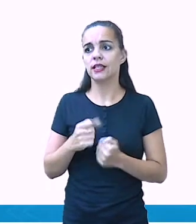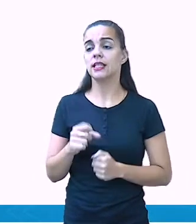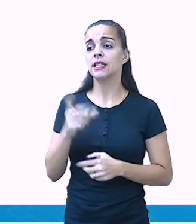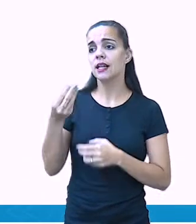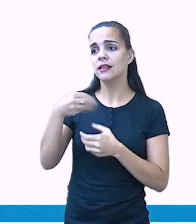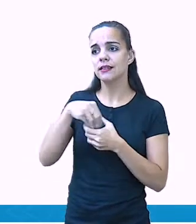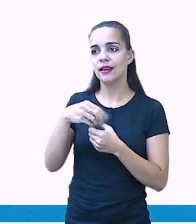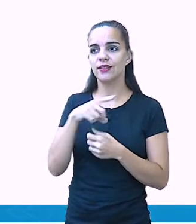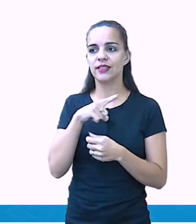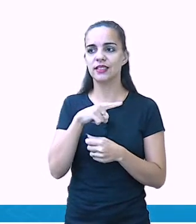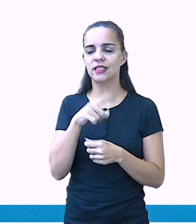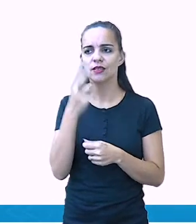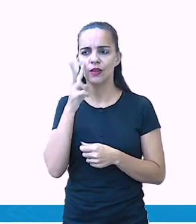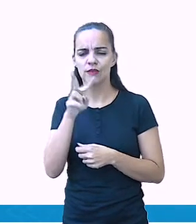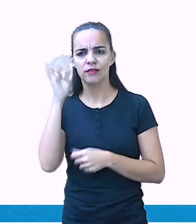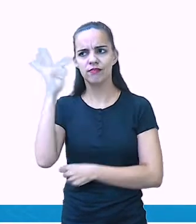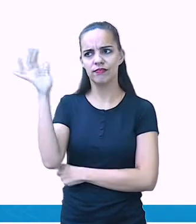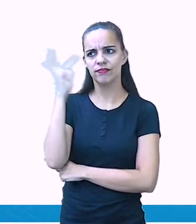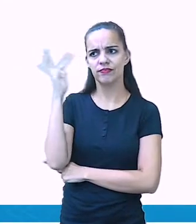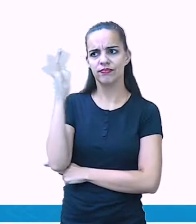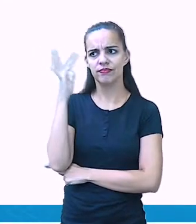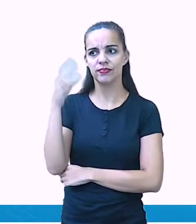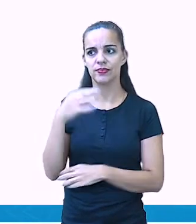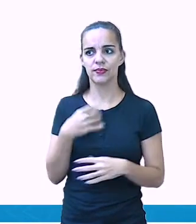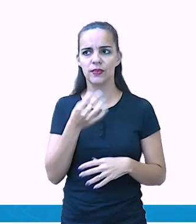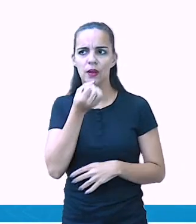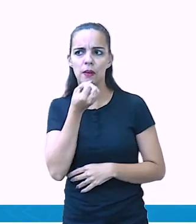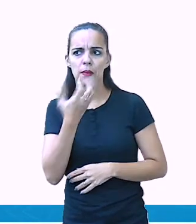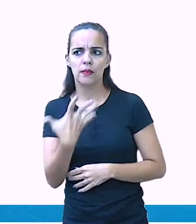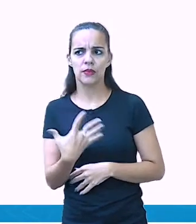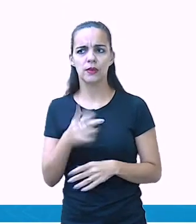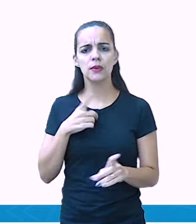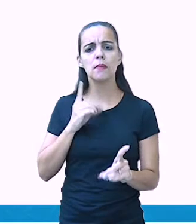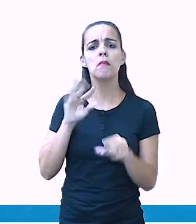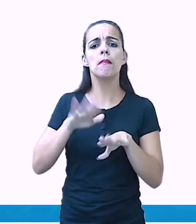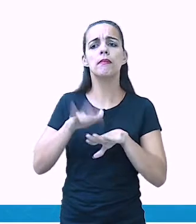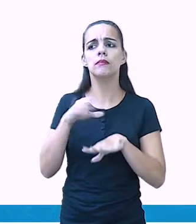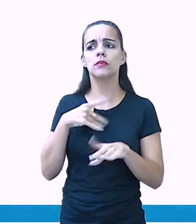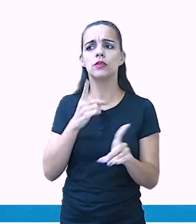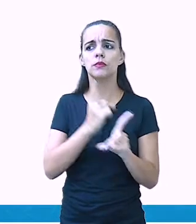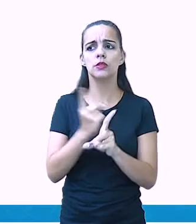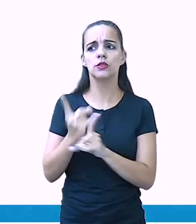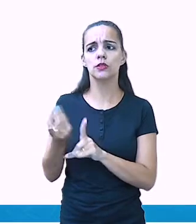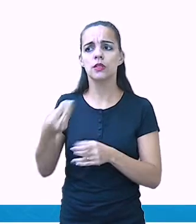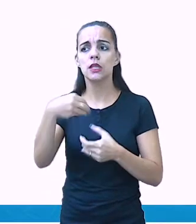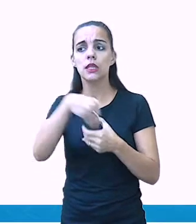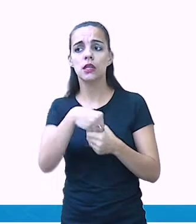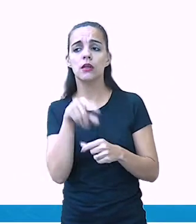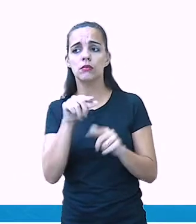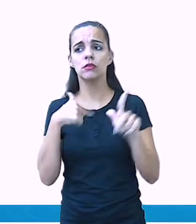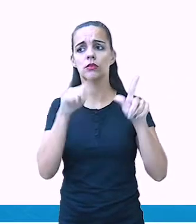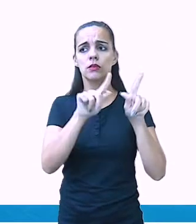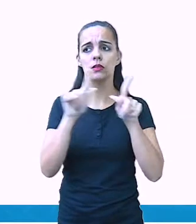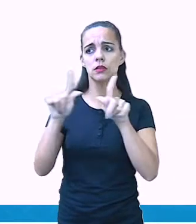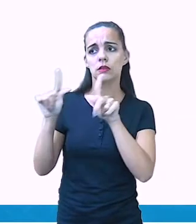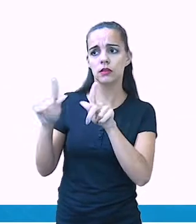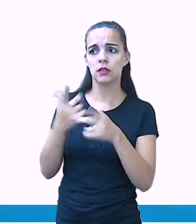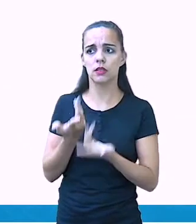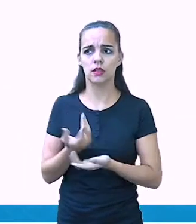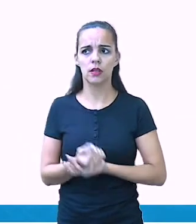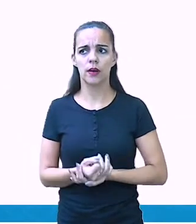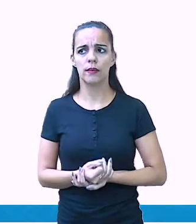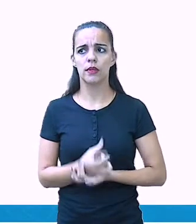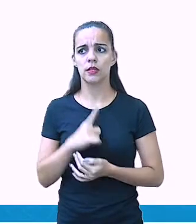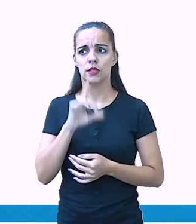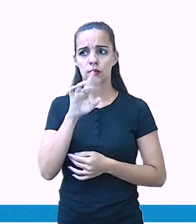aqui para vocês irem pensando aonde mais a gente pode encontrar esse formato de texto que aparece aí.